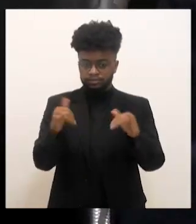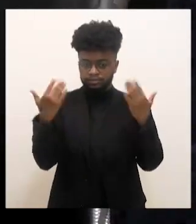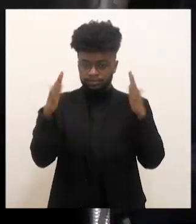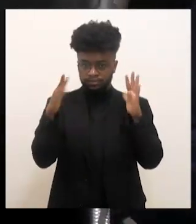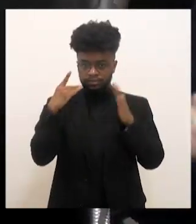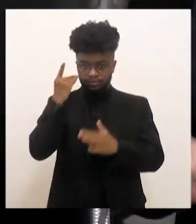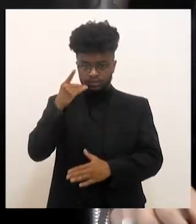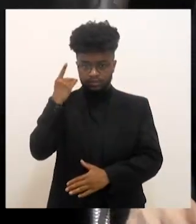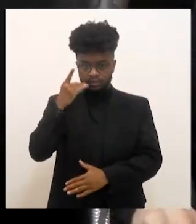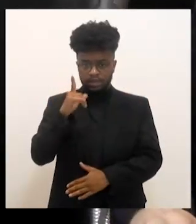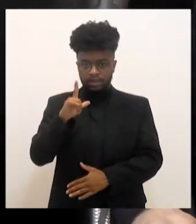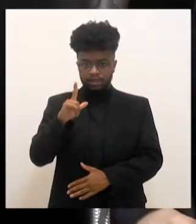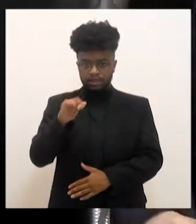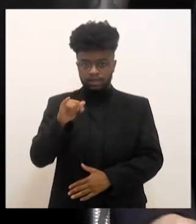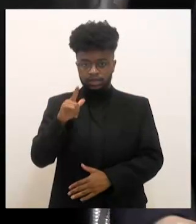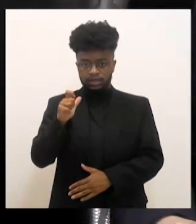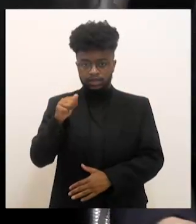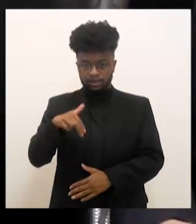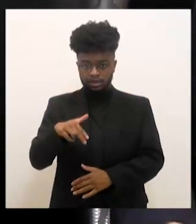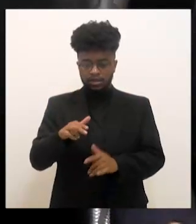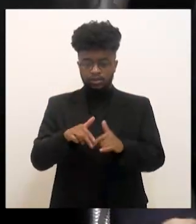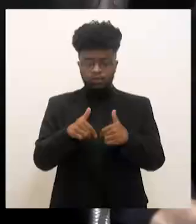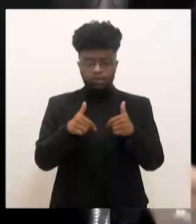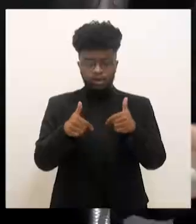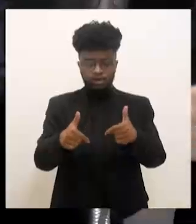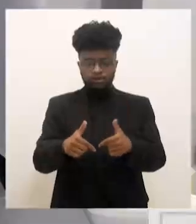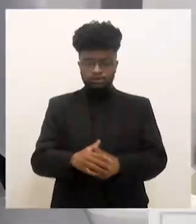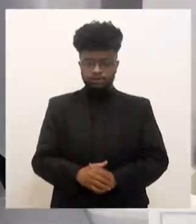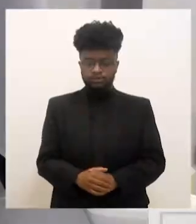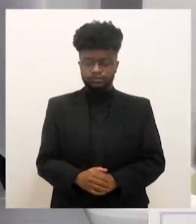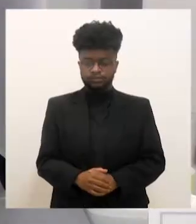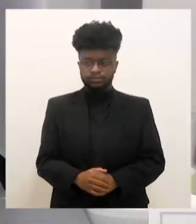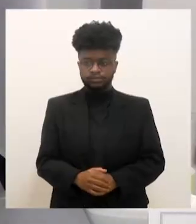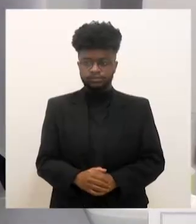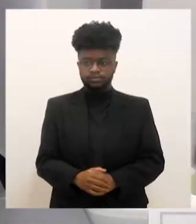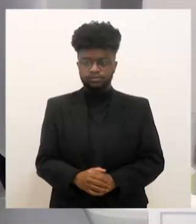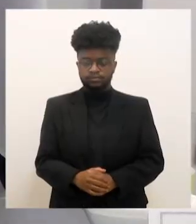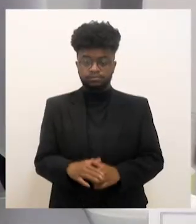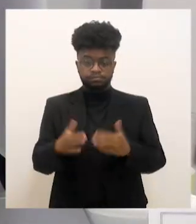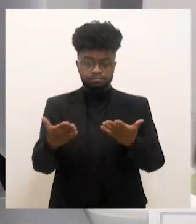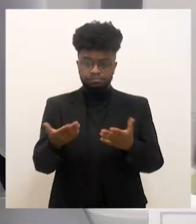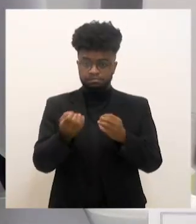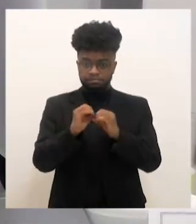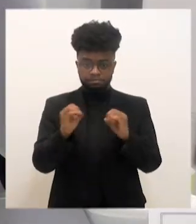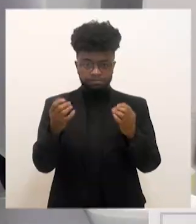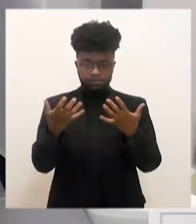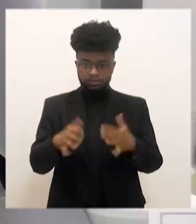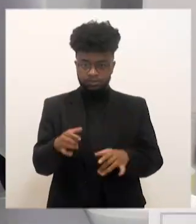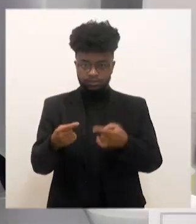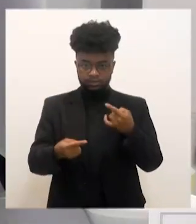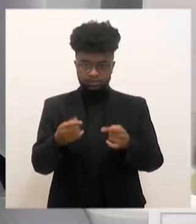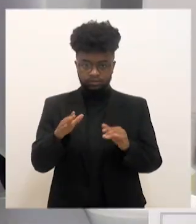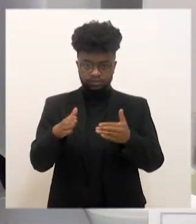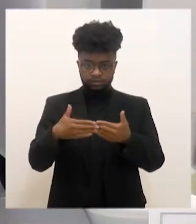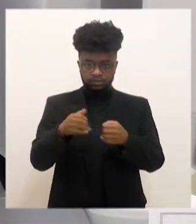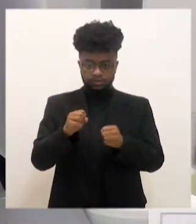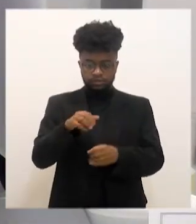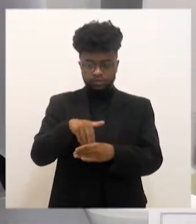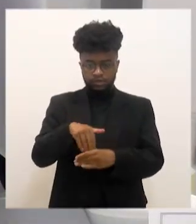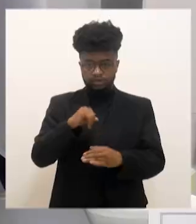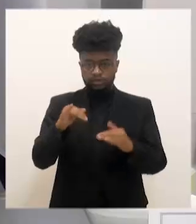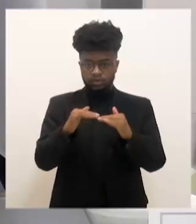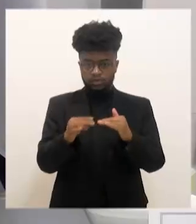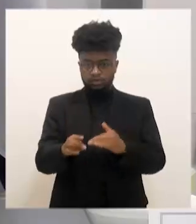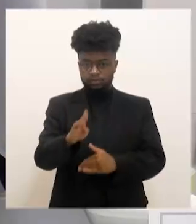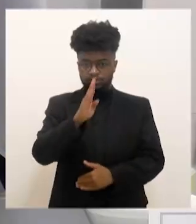deputada Lília Berg por essa iniciativa. Bem, não havendo quem queira discutir, encerrada a discussão, em votação, senhores que